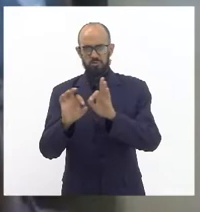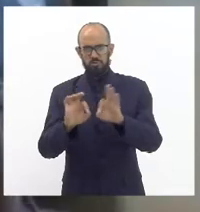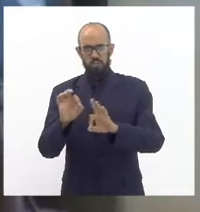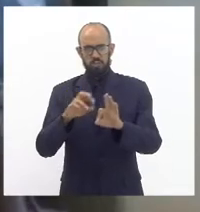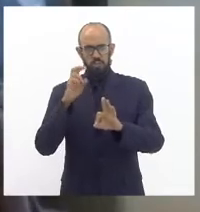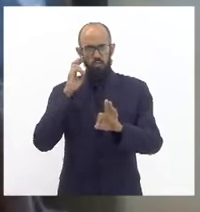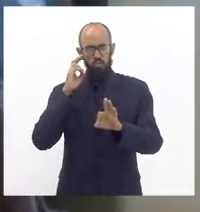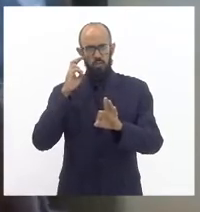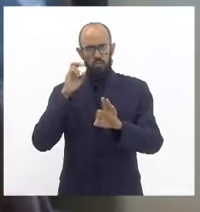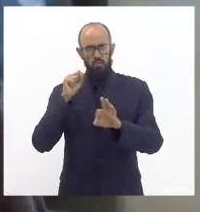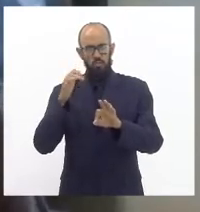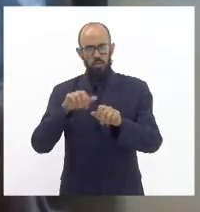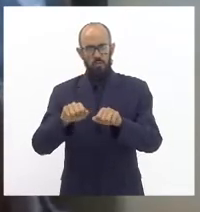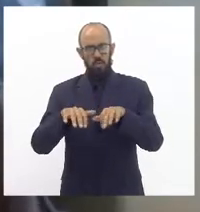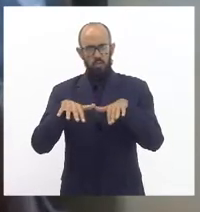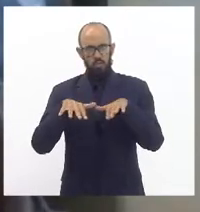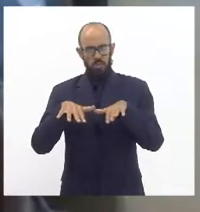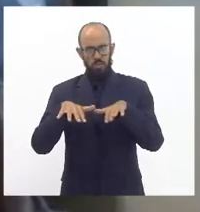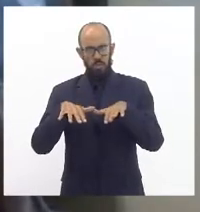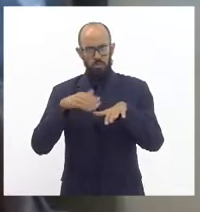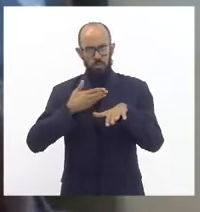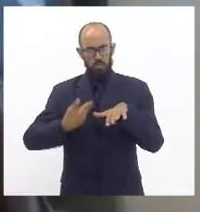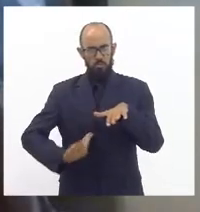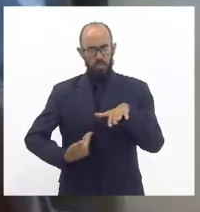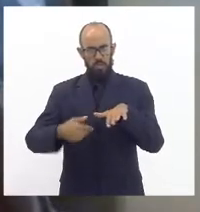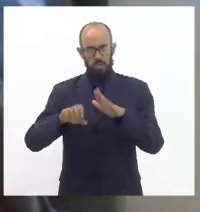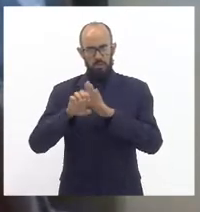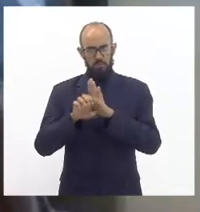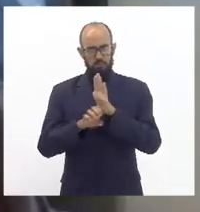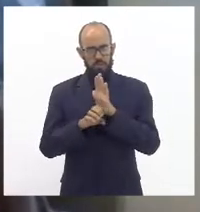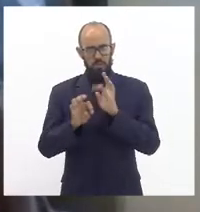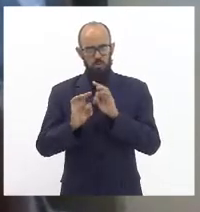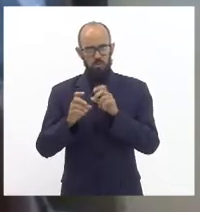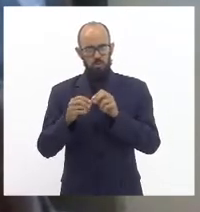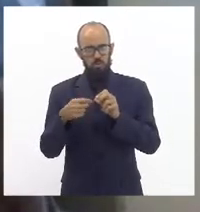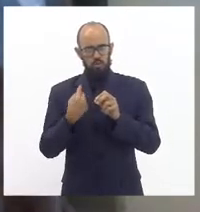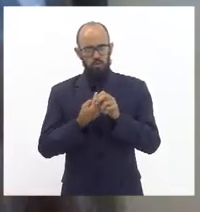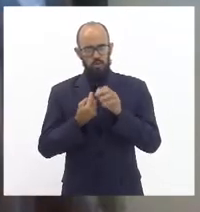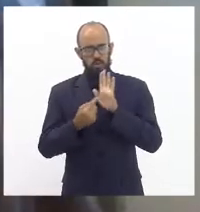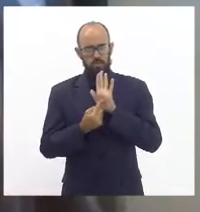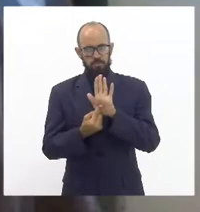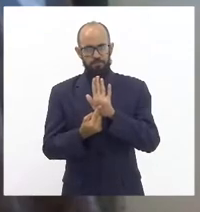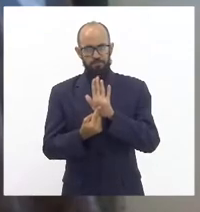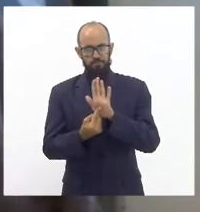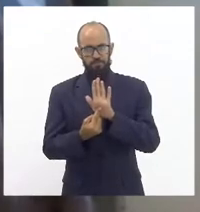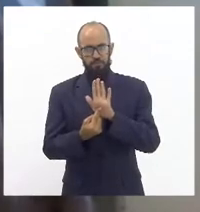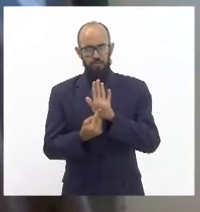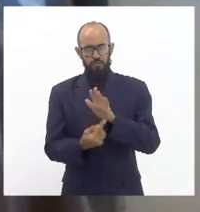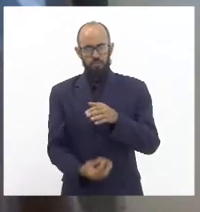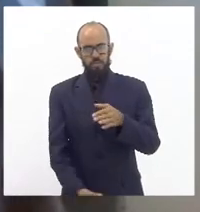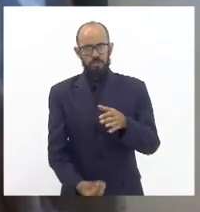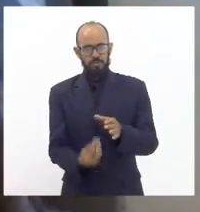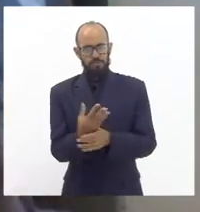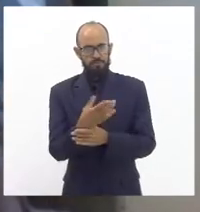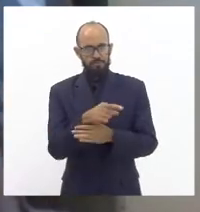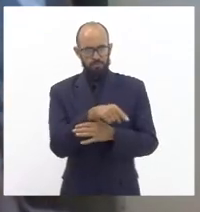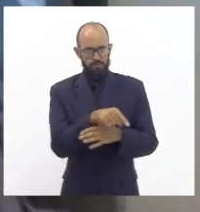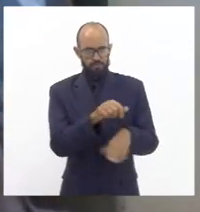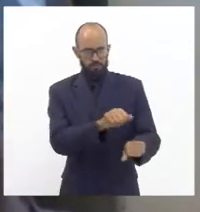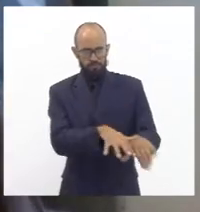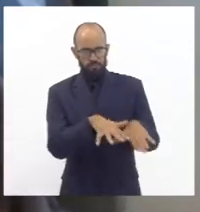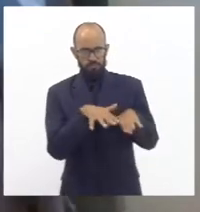quando teve audiência pública e as emendas todas que nós apresentamos foram oriundas de essa audiência